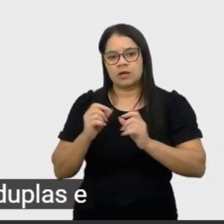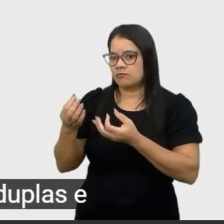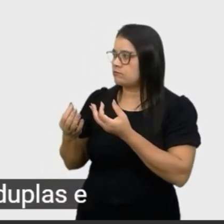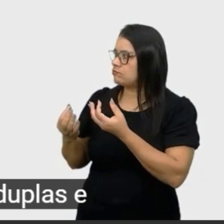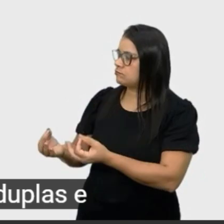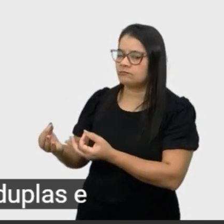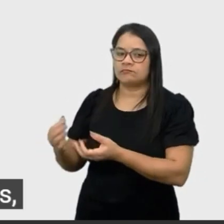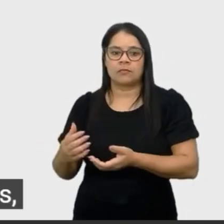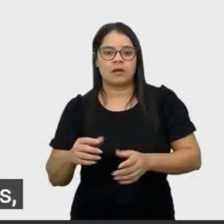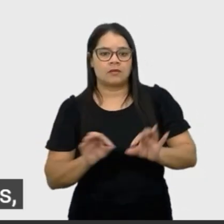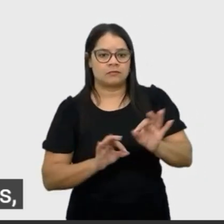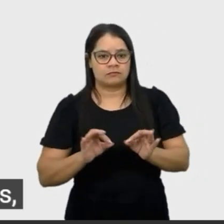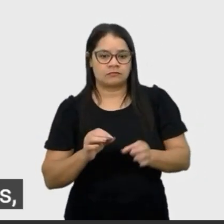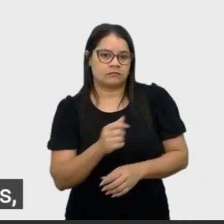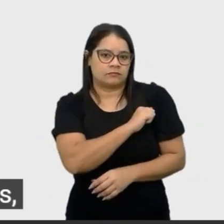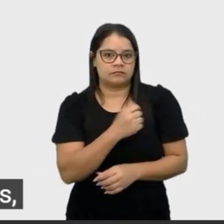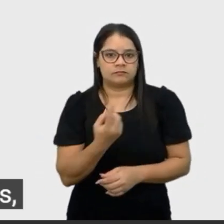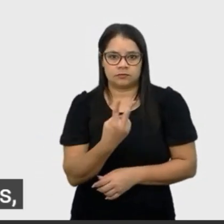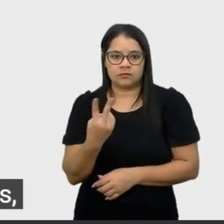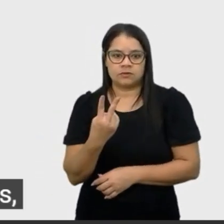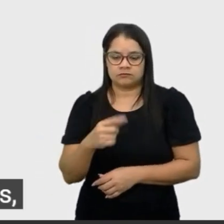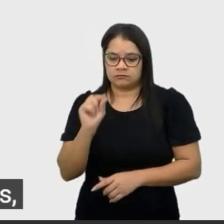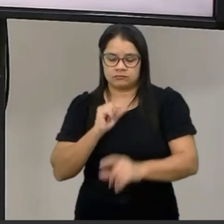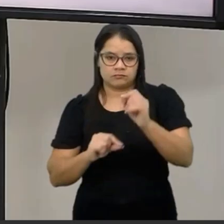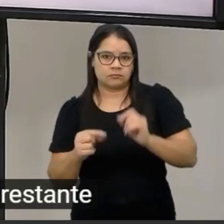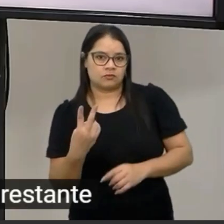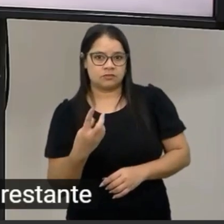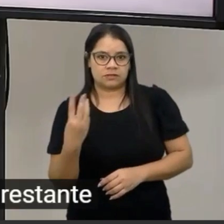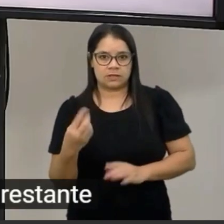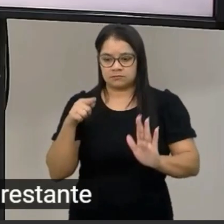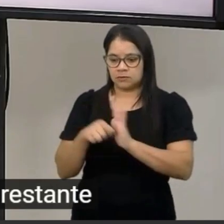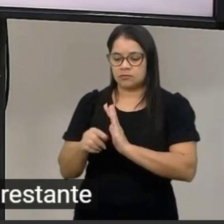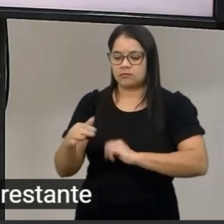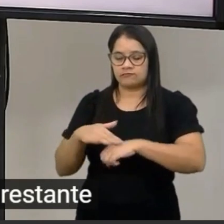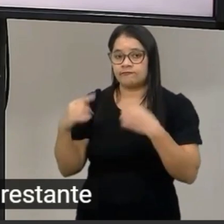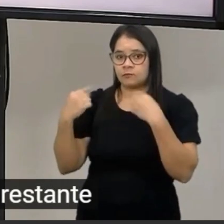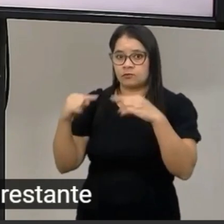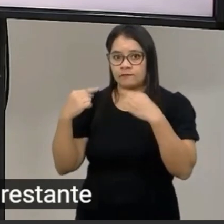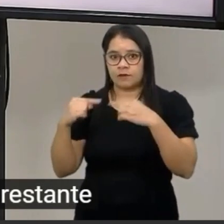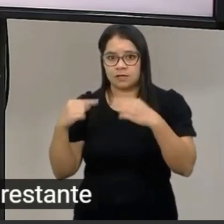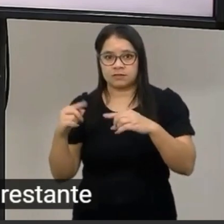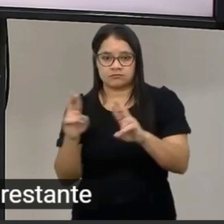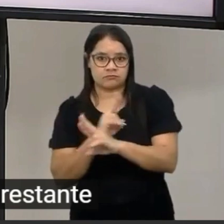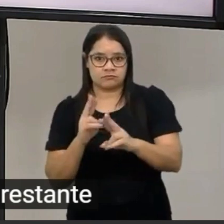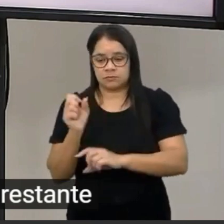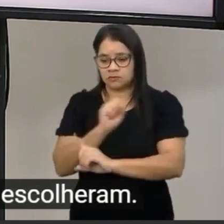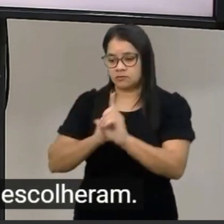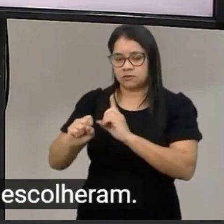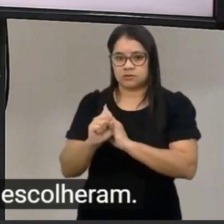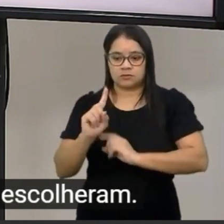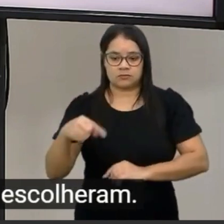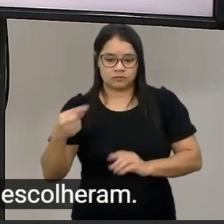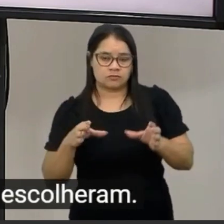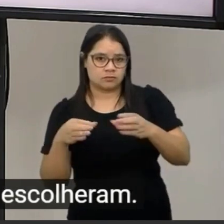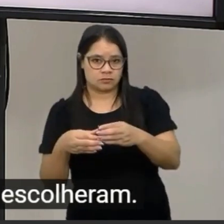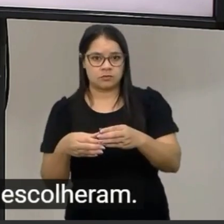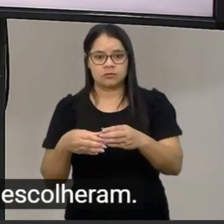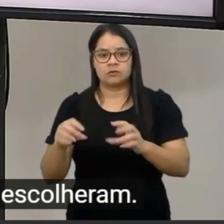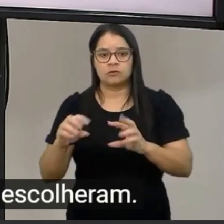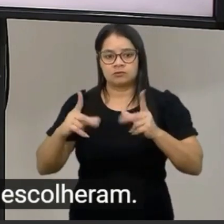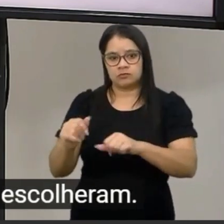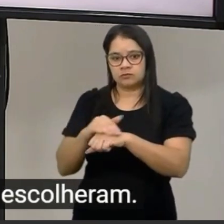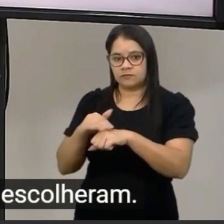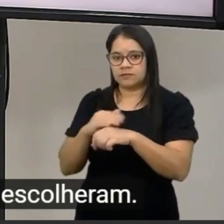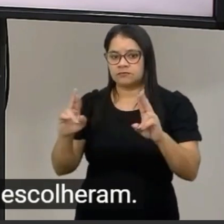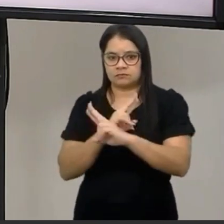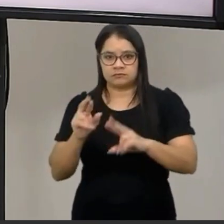organizar estudantes em duplas e pedir que eles escolham aí de 2 a 3 perguntas, conversem sobre elas, e depois eles vão socializar com o restante da turma o que eles conversaram